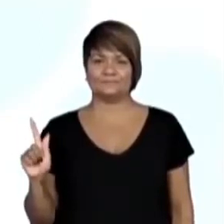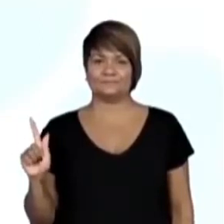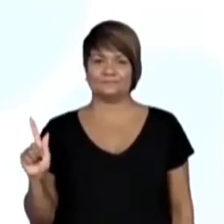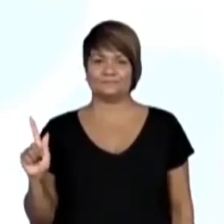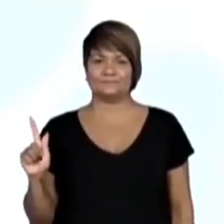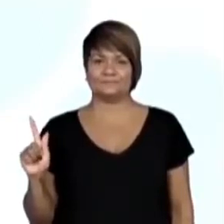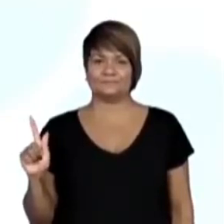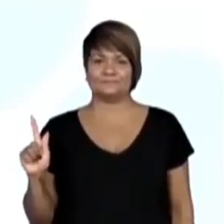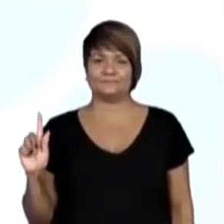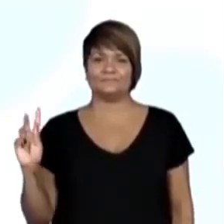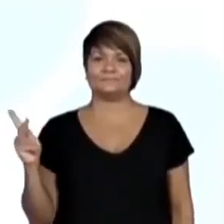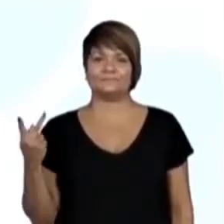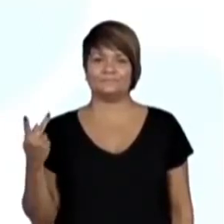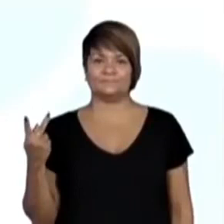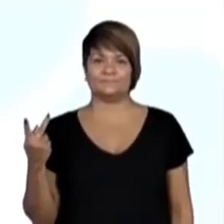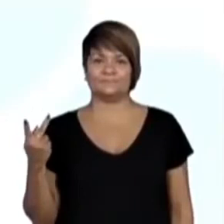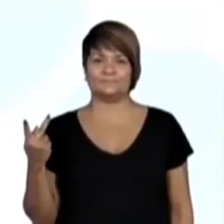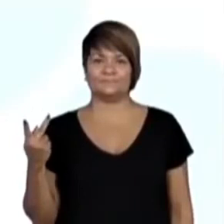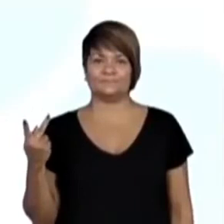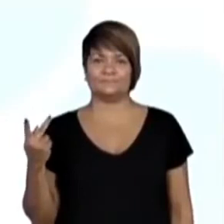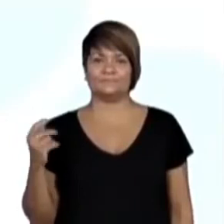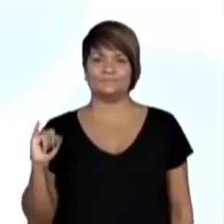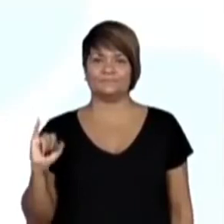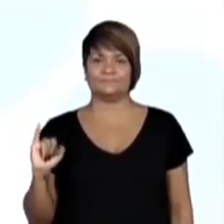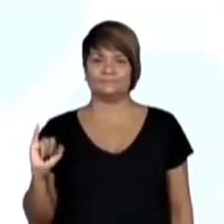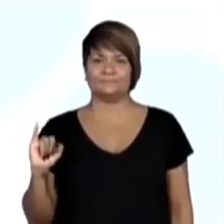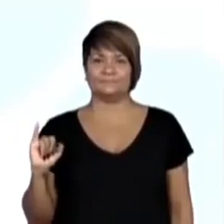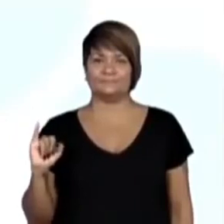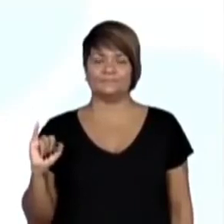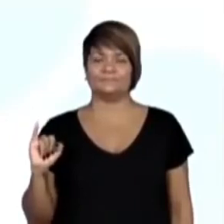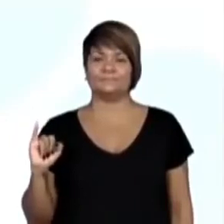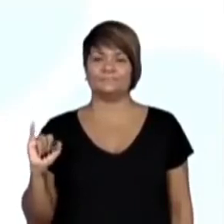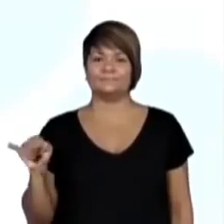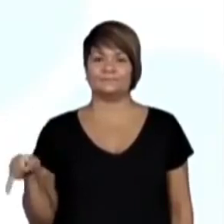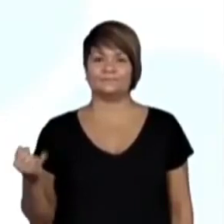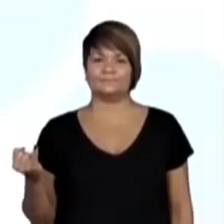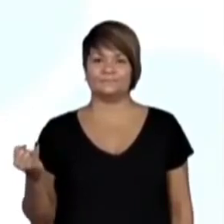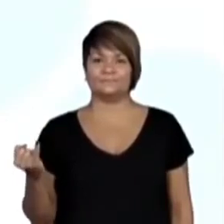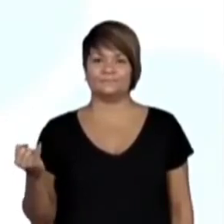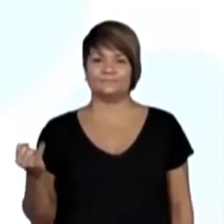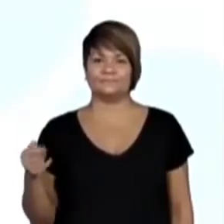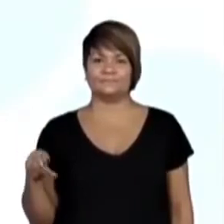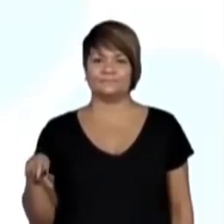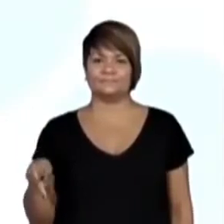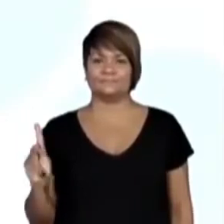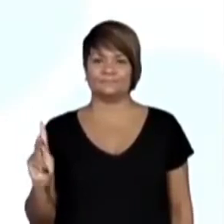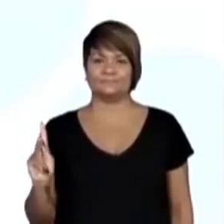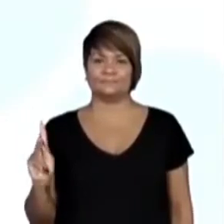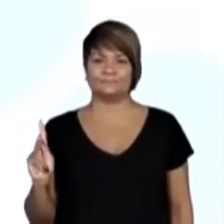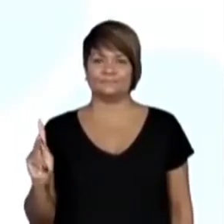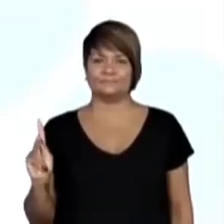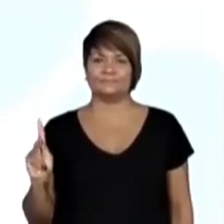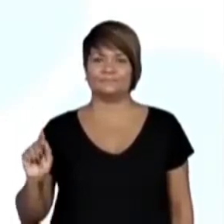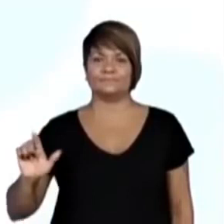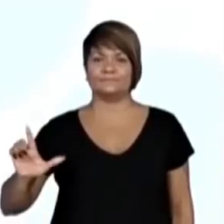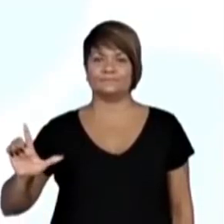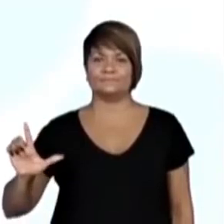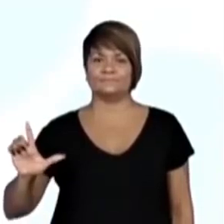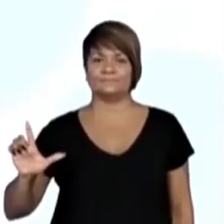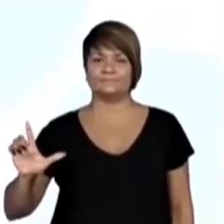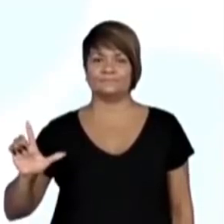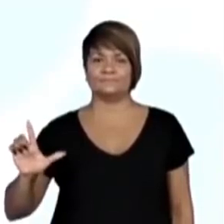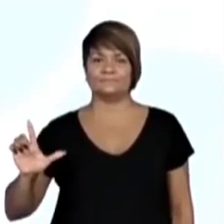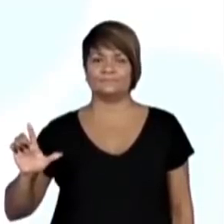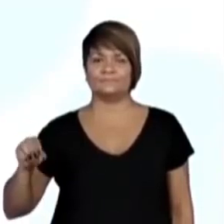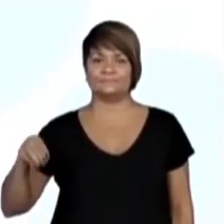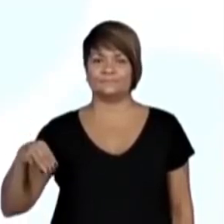G, H, I, J, K,